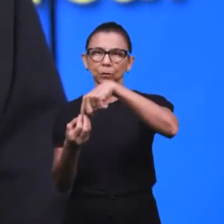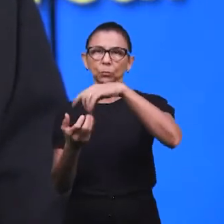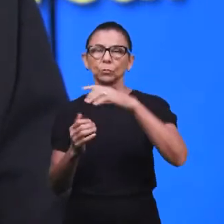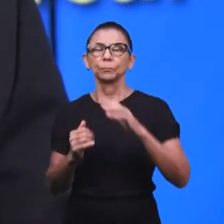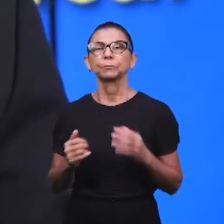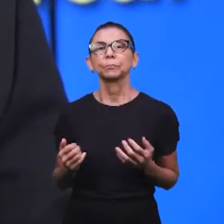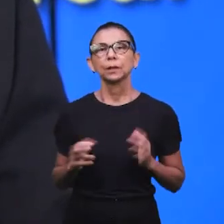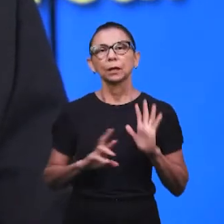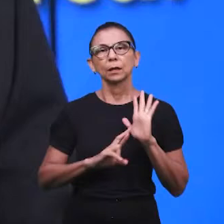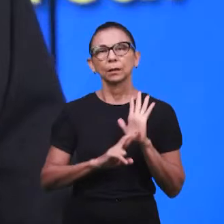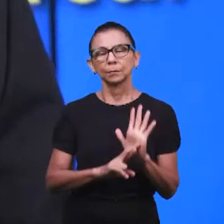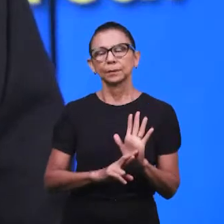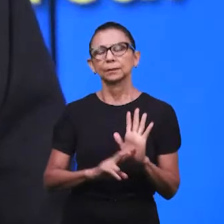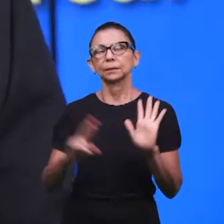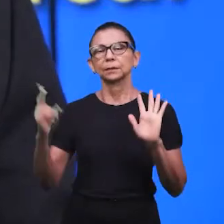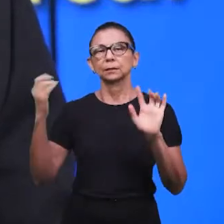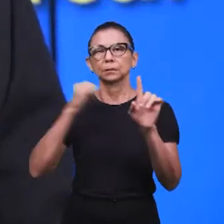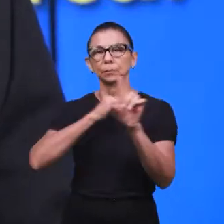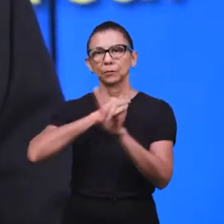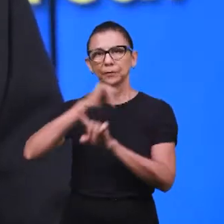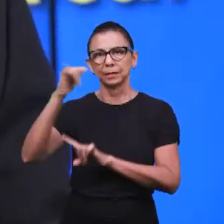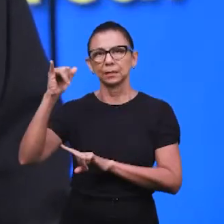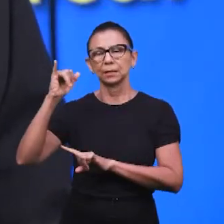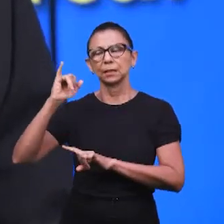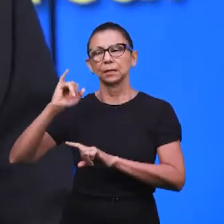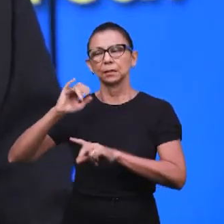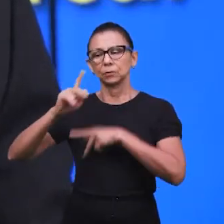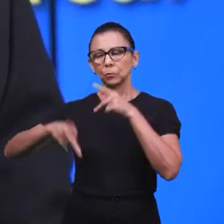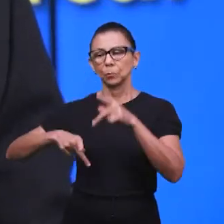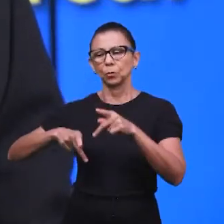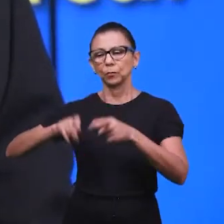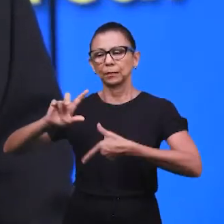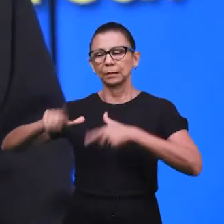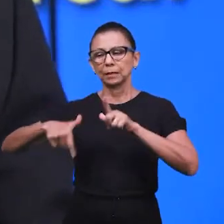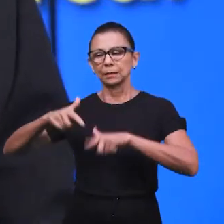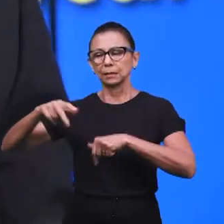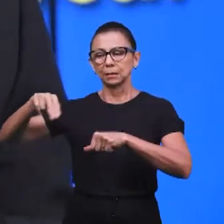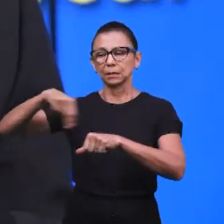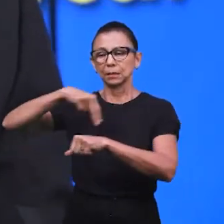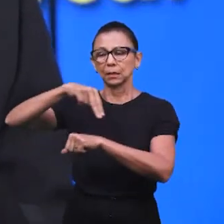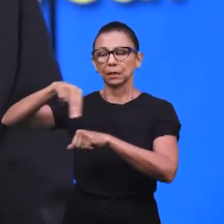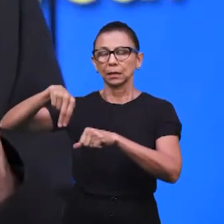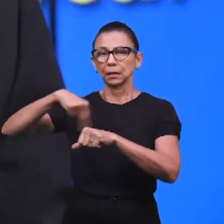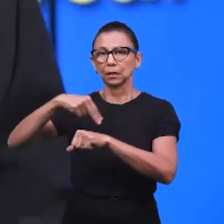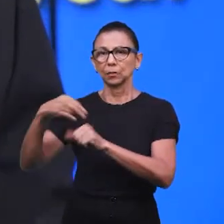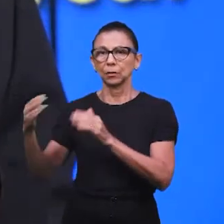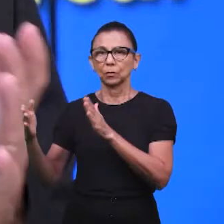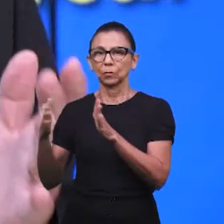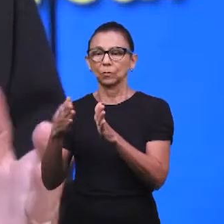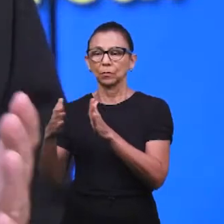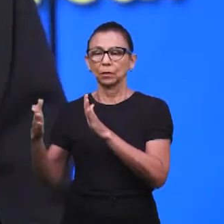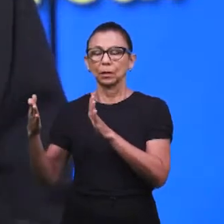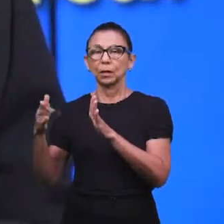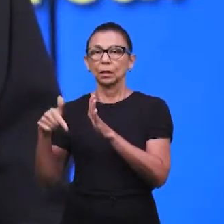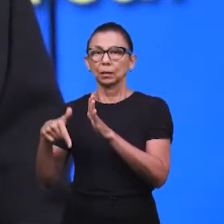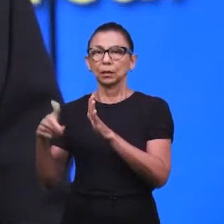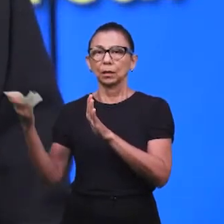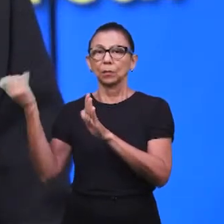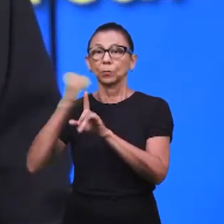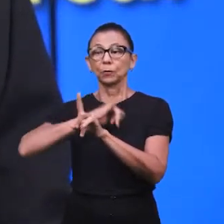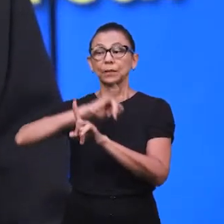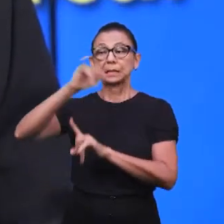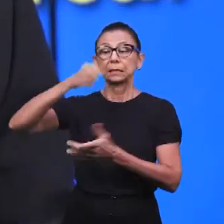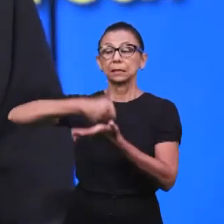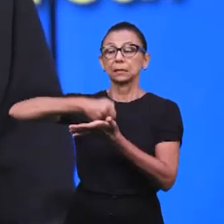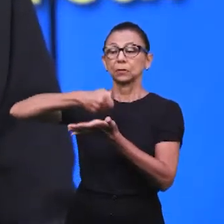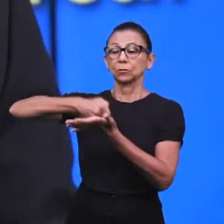sinais proféticos que estão relacionados a Israel. Israel como nação, Israel como um relógio profético de Deus para mostrar à